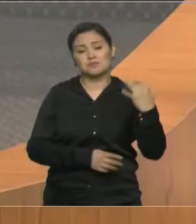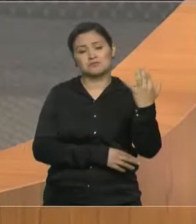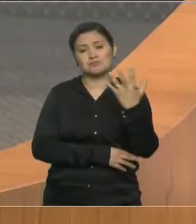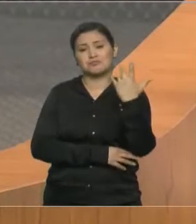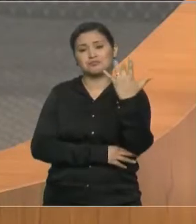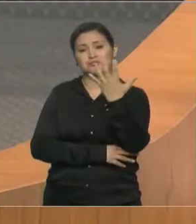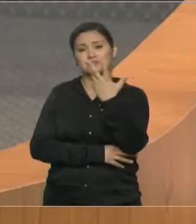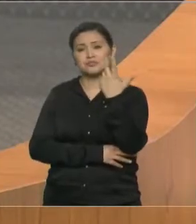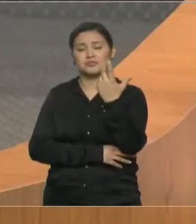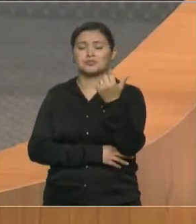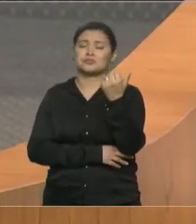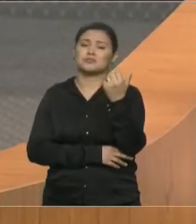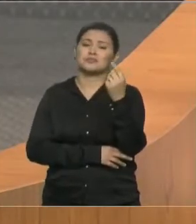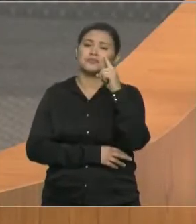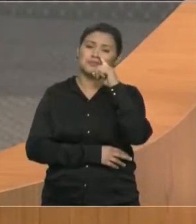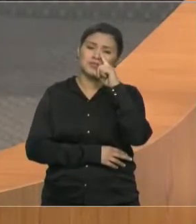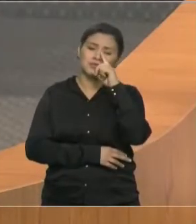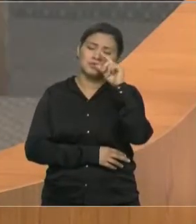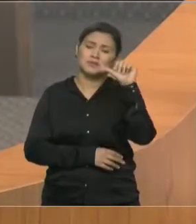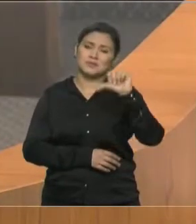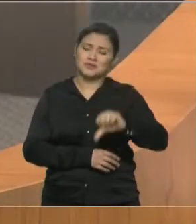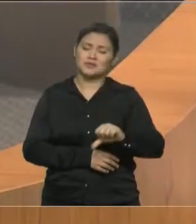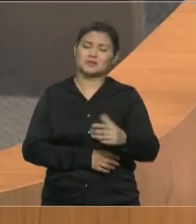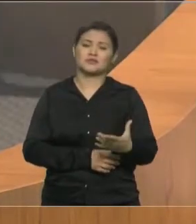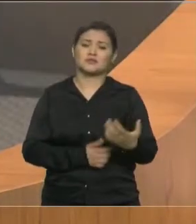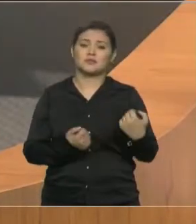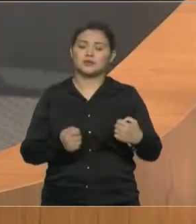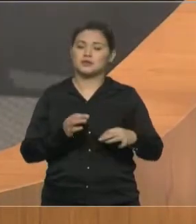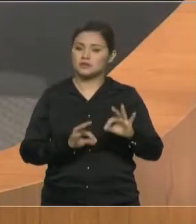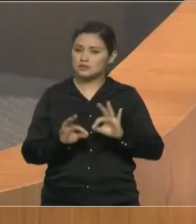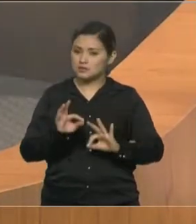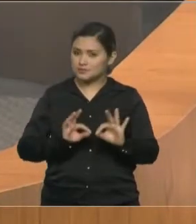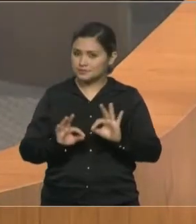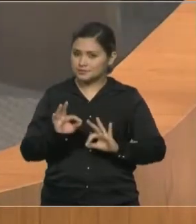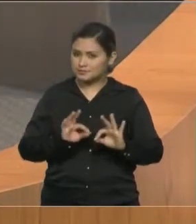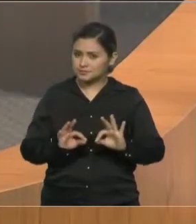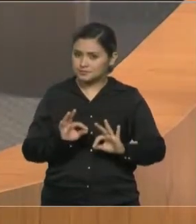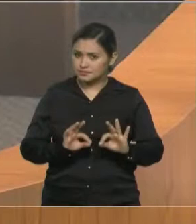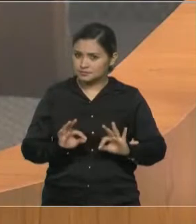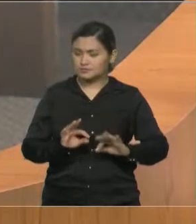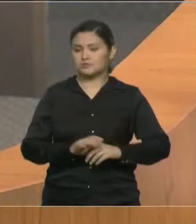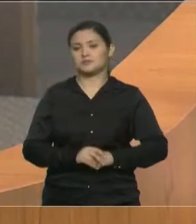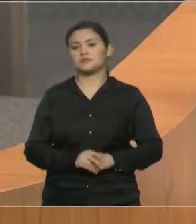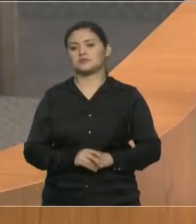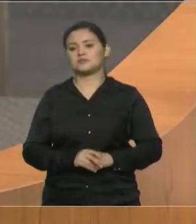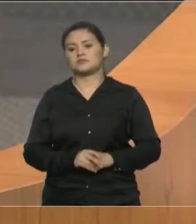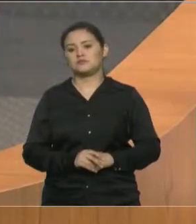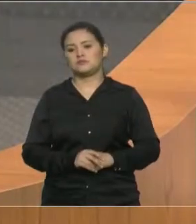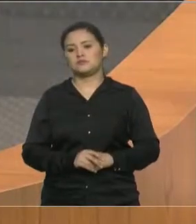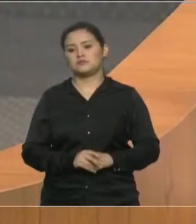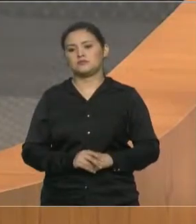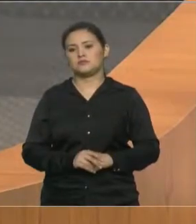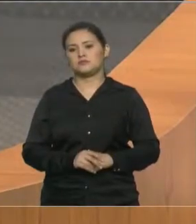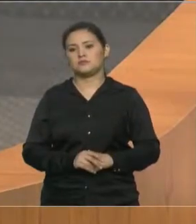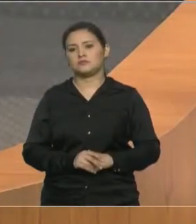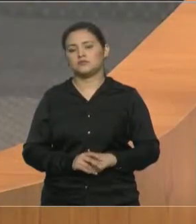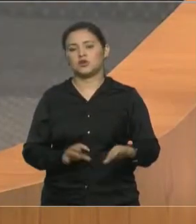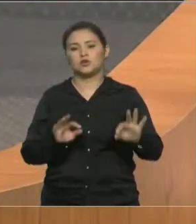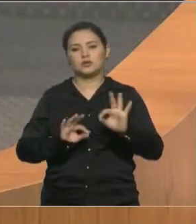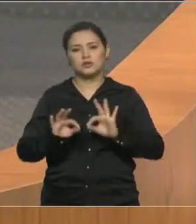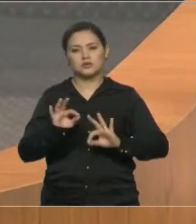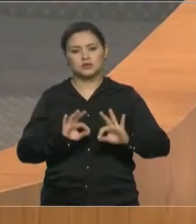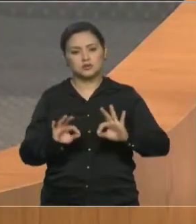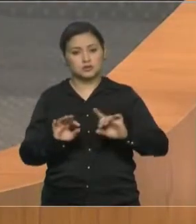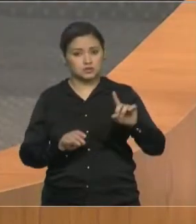é preciso que nos organizemos, desde nós, detentores de mandato popular, às organizações não governamentais,